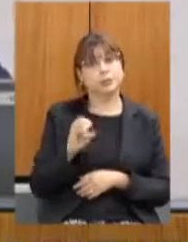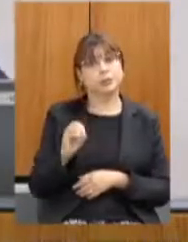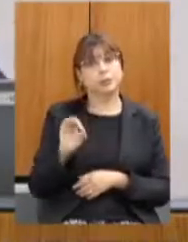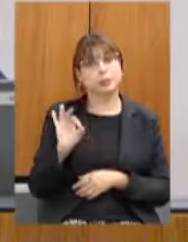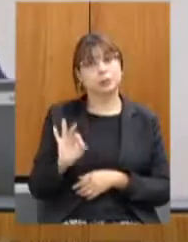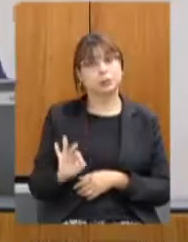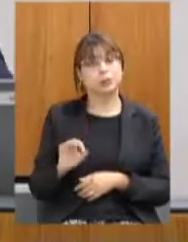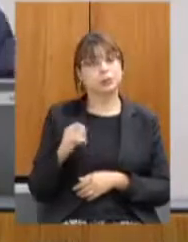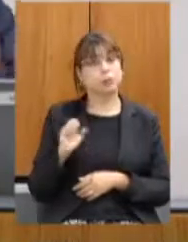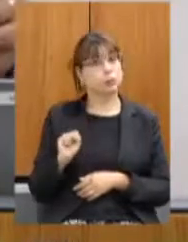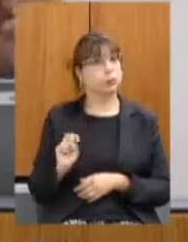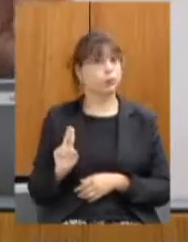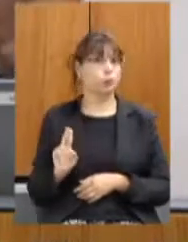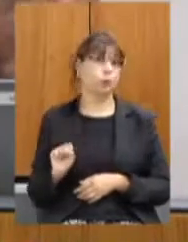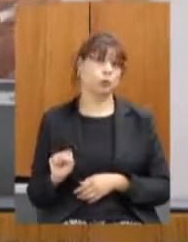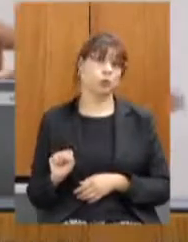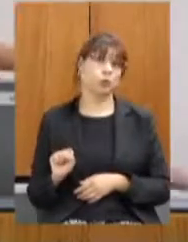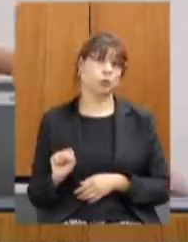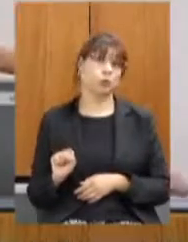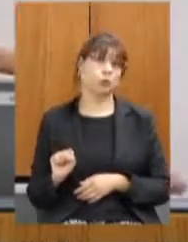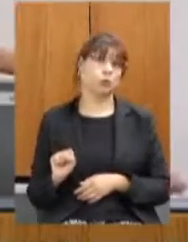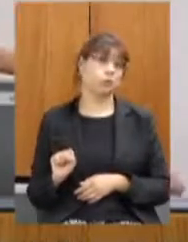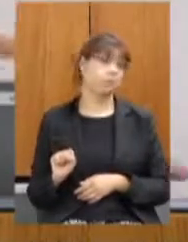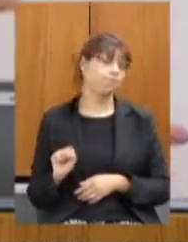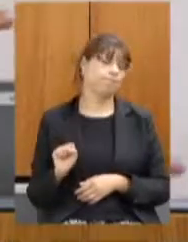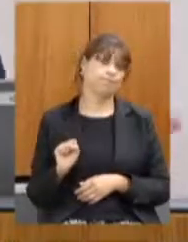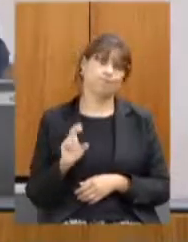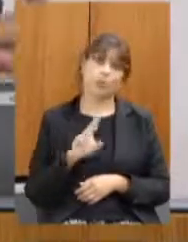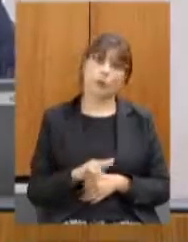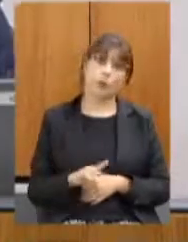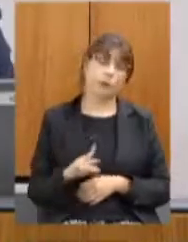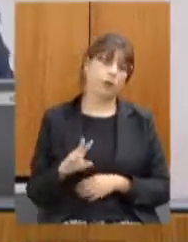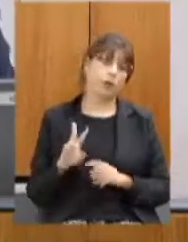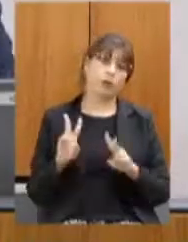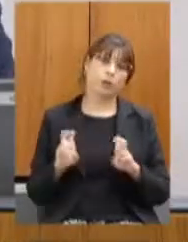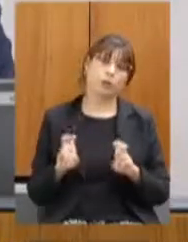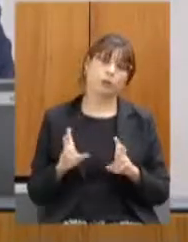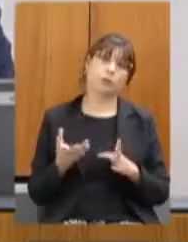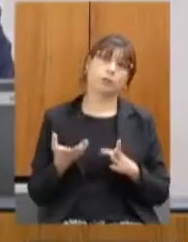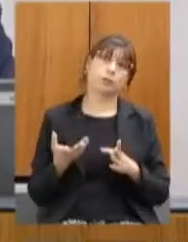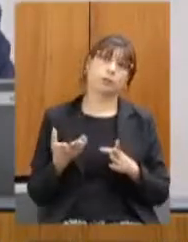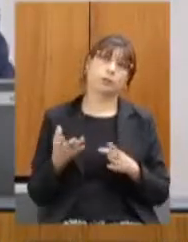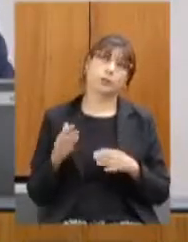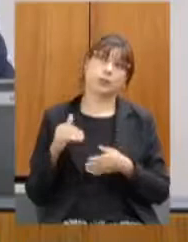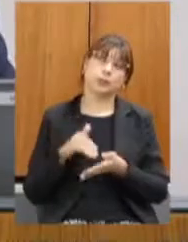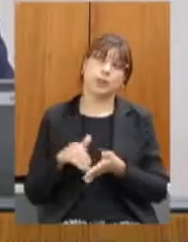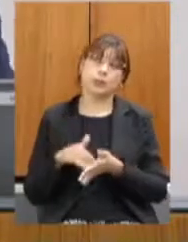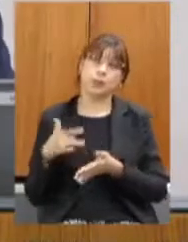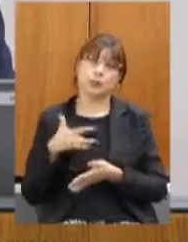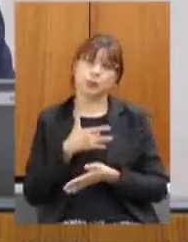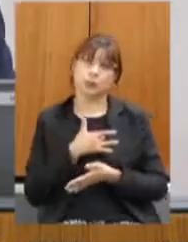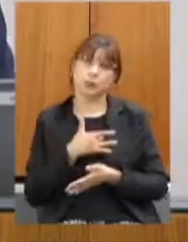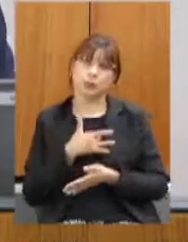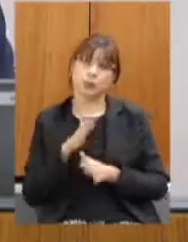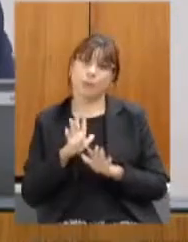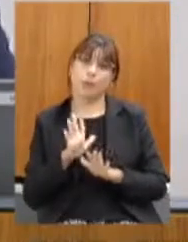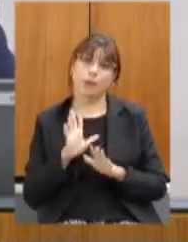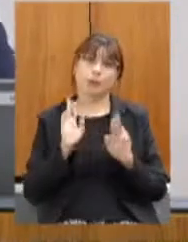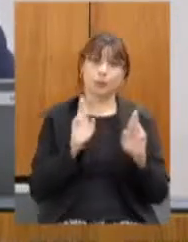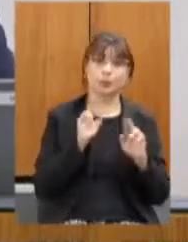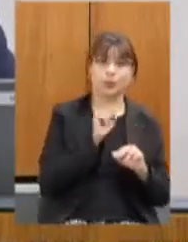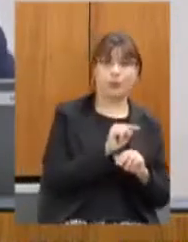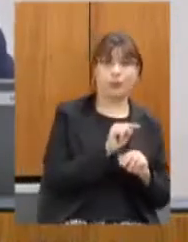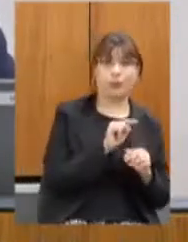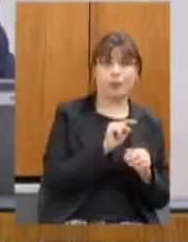que não está ligado à pasta da Secretaria de Saúde e sim a pasta da educação mas que prestam serviços